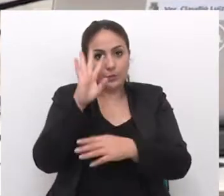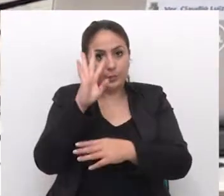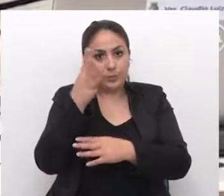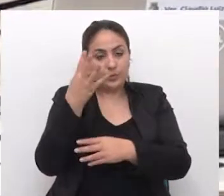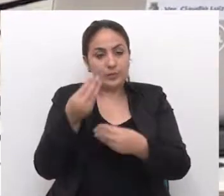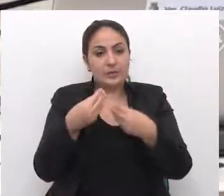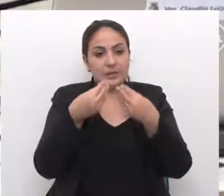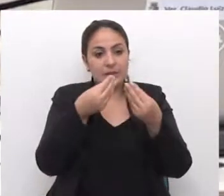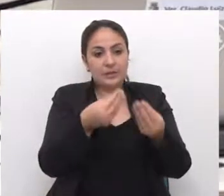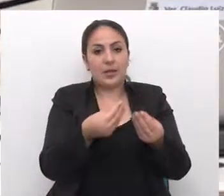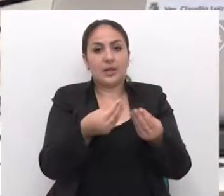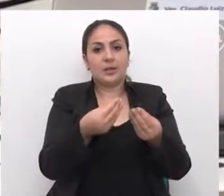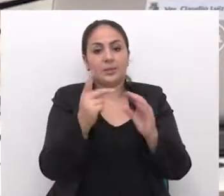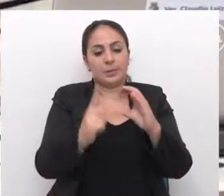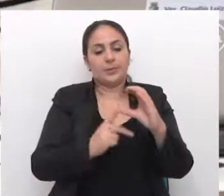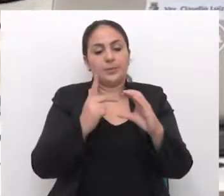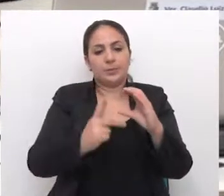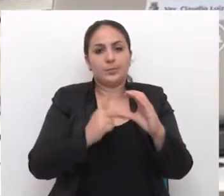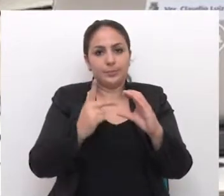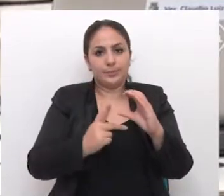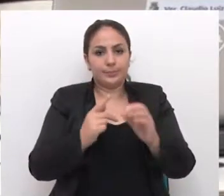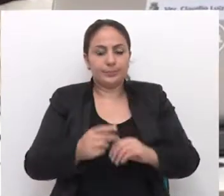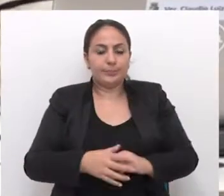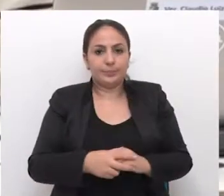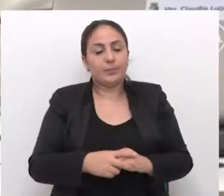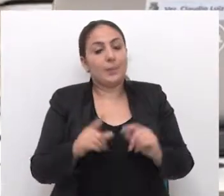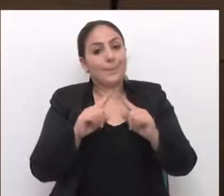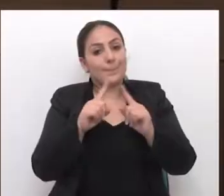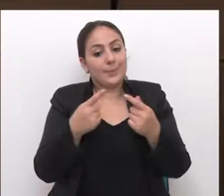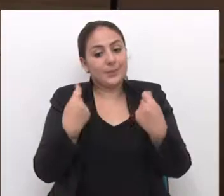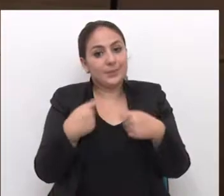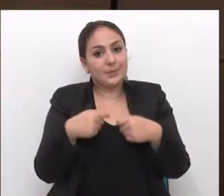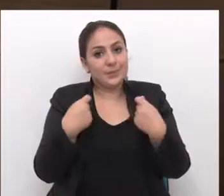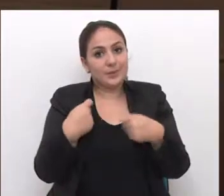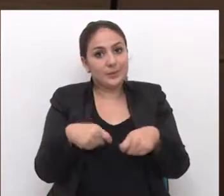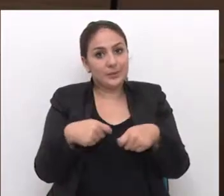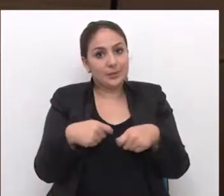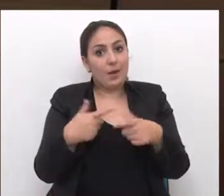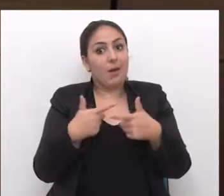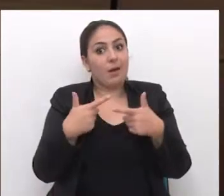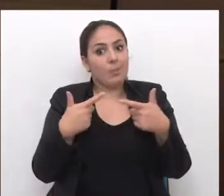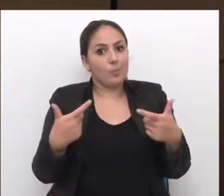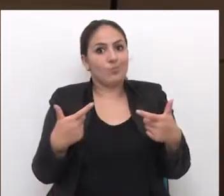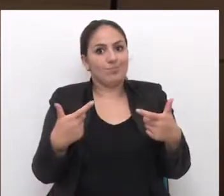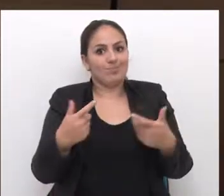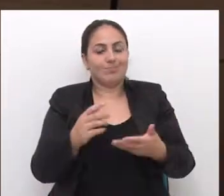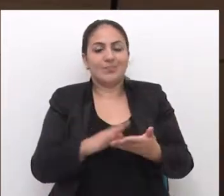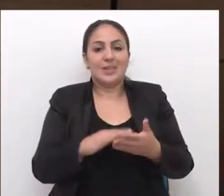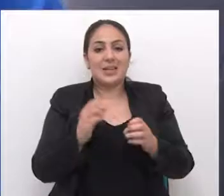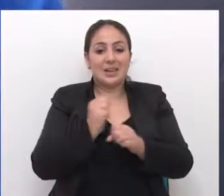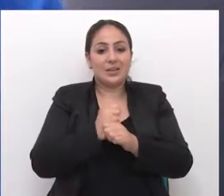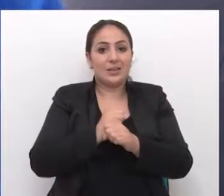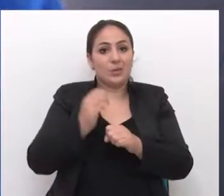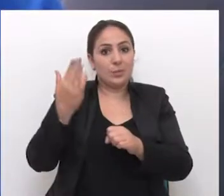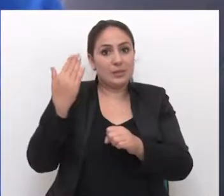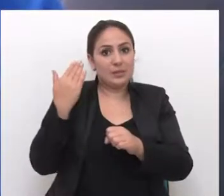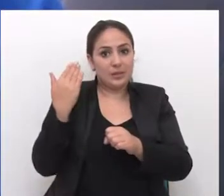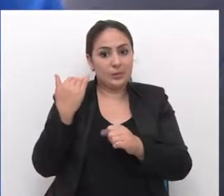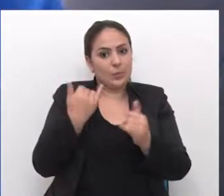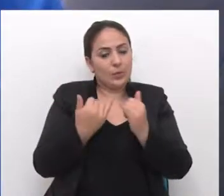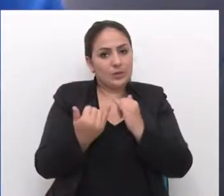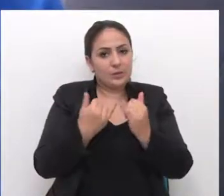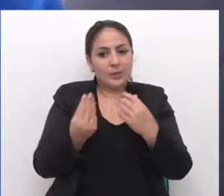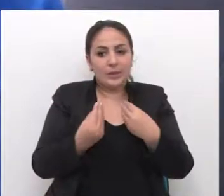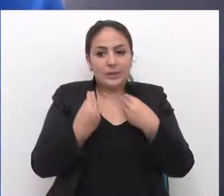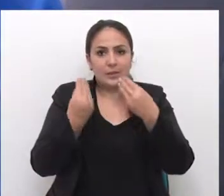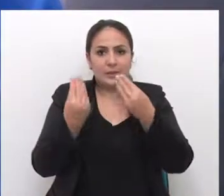de providências encaminhados pela Câmara Municipal. Porém, a demanda era muito alta. Só no ano